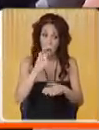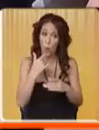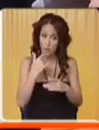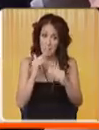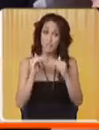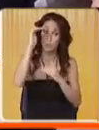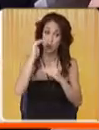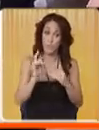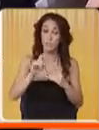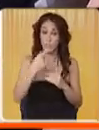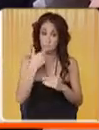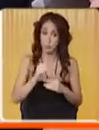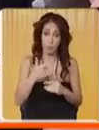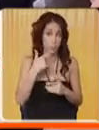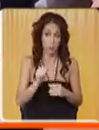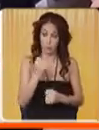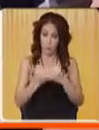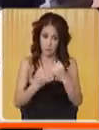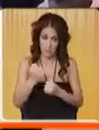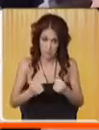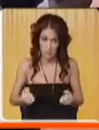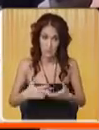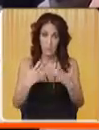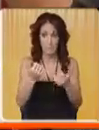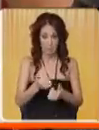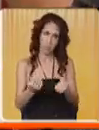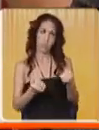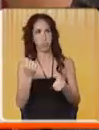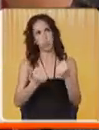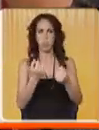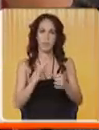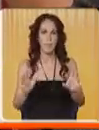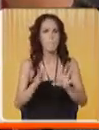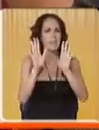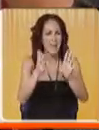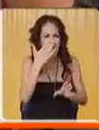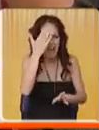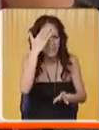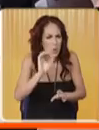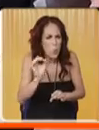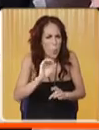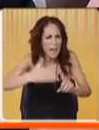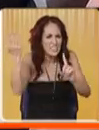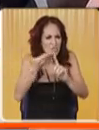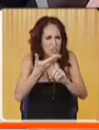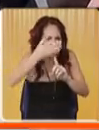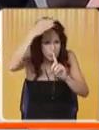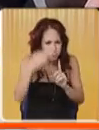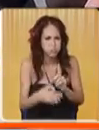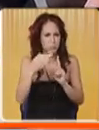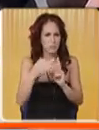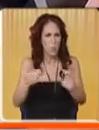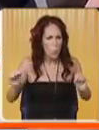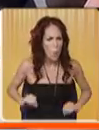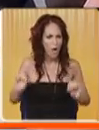e por isso as pessoas depois não conduzem nas suas devidas condições. A sensação que me dá é que depois não há uma punição à altura